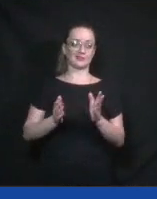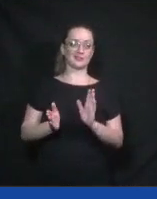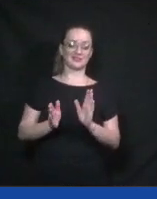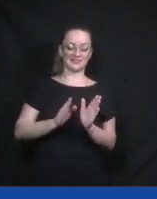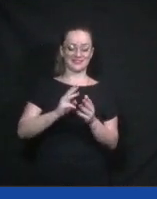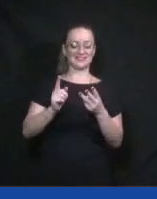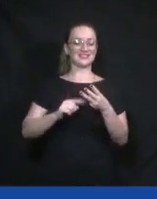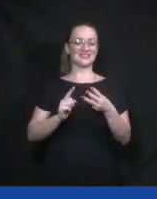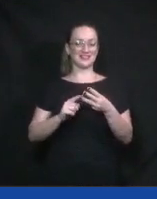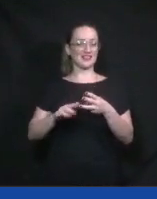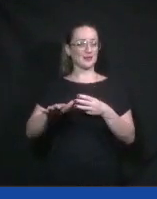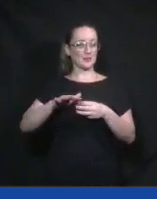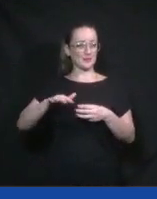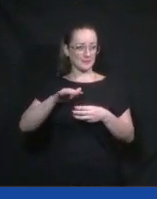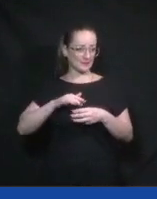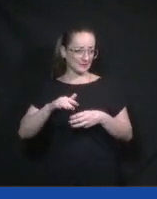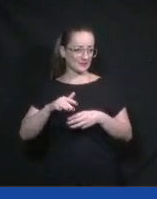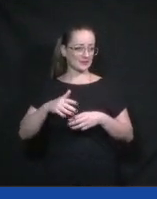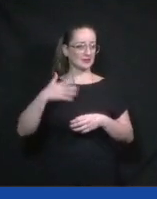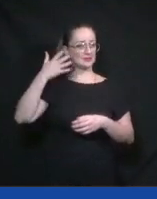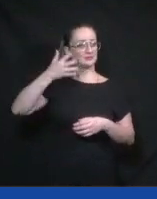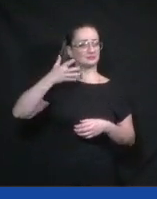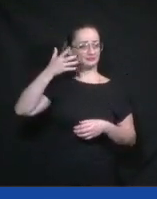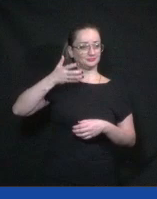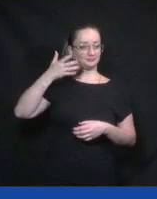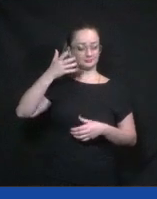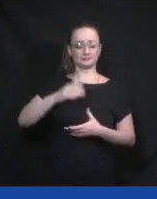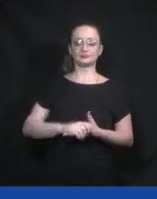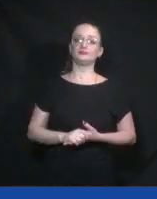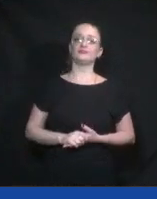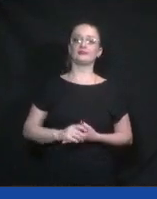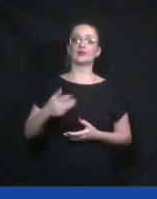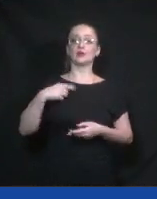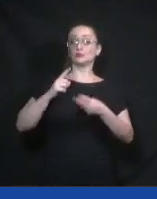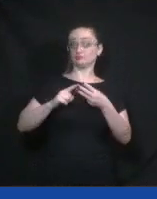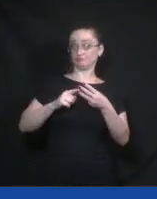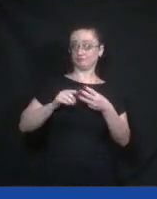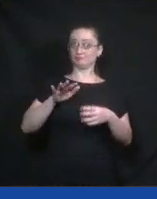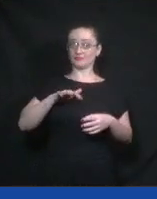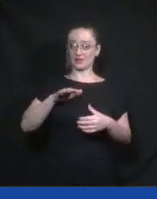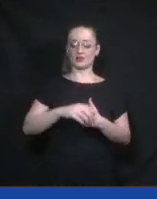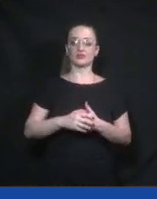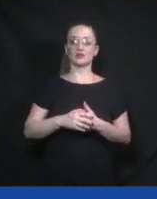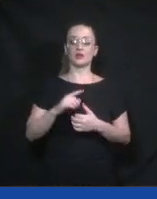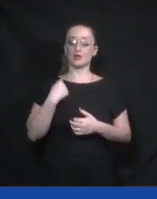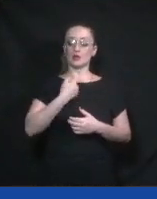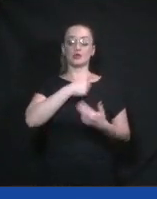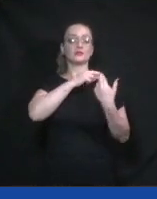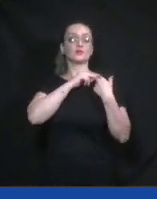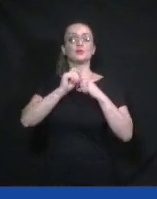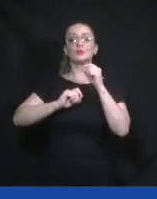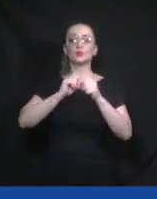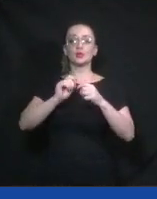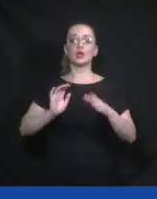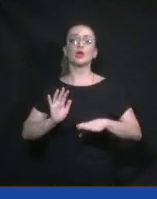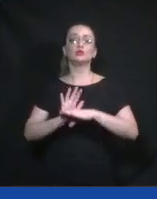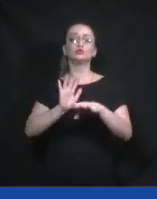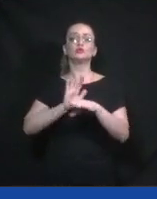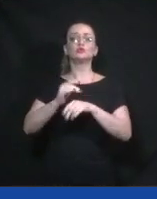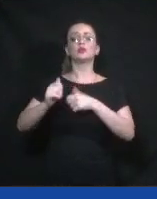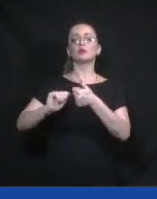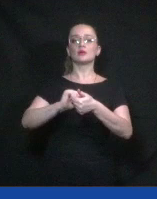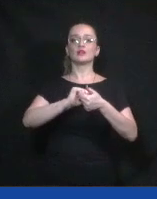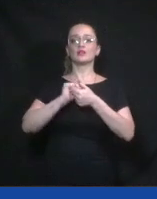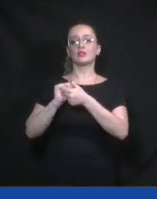minha terceira o meu tinha terceira meu terceiro top nosso papel é contribuir com a